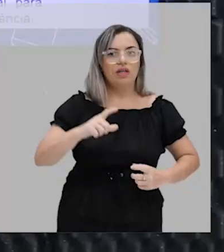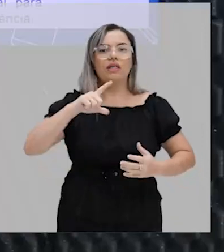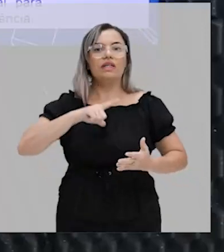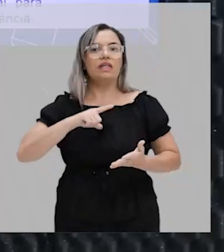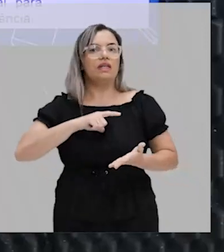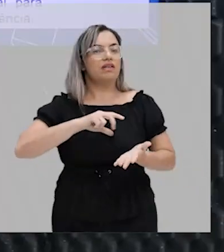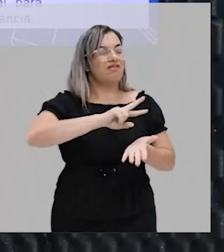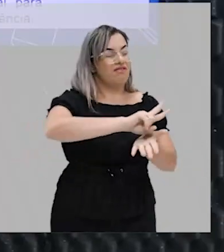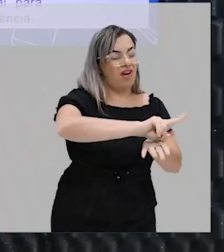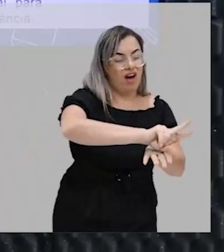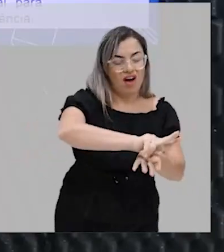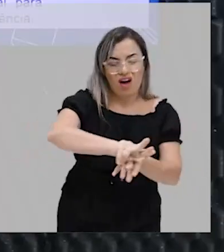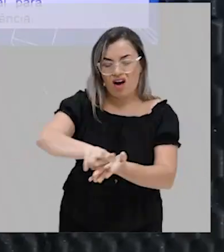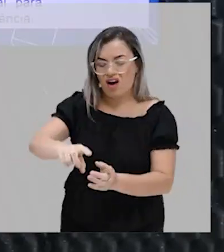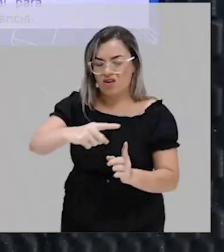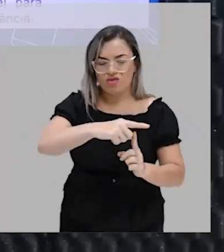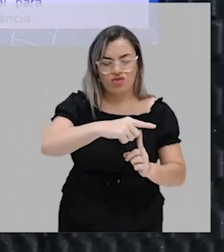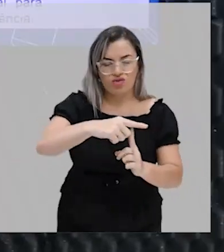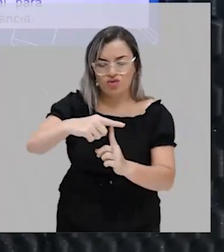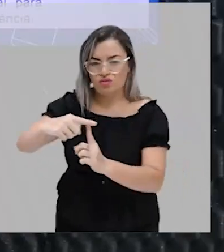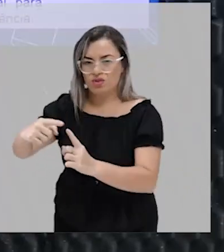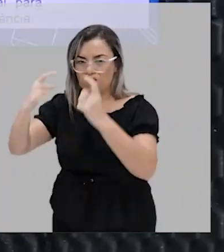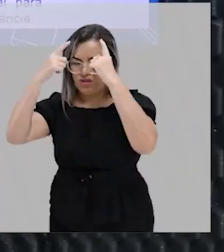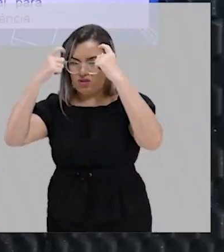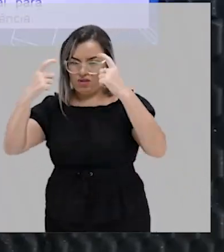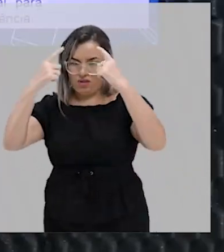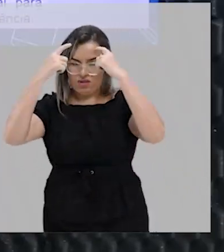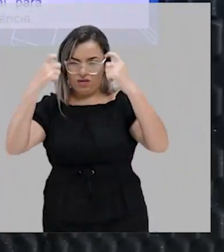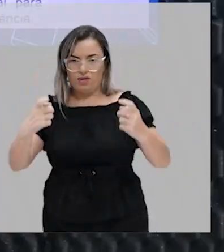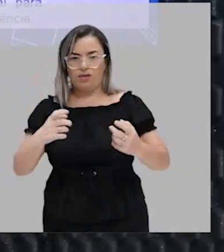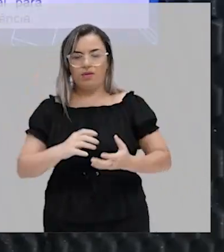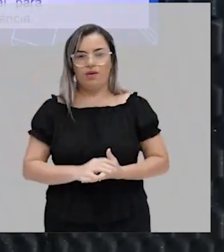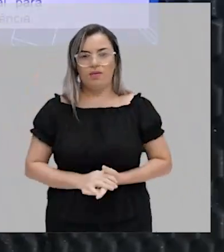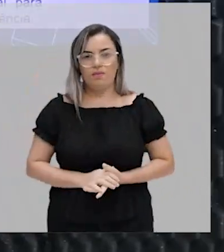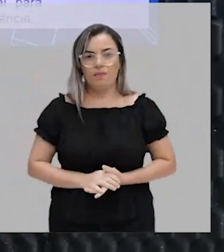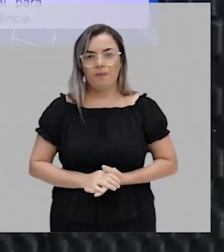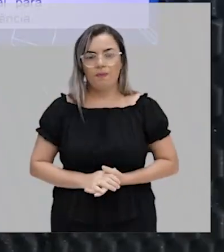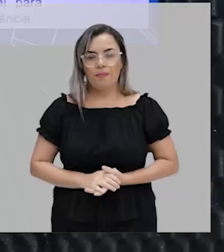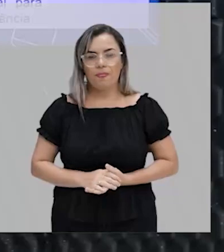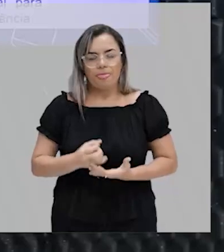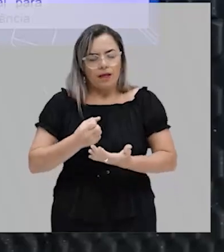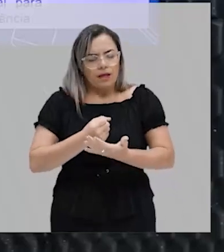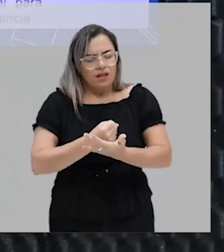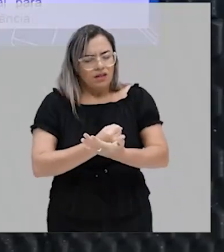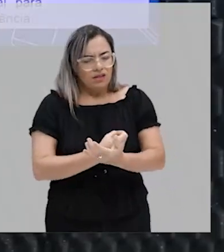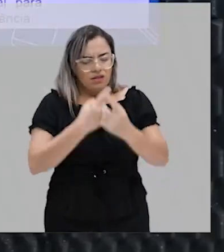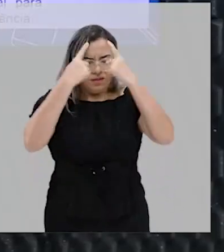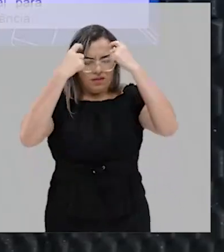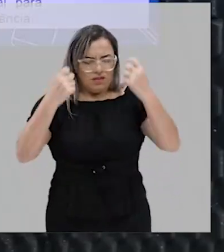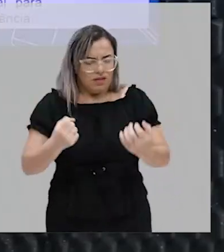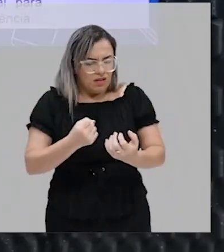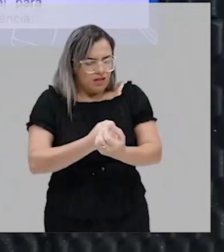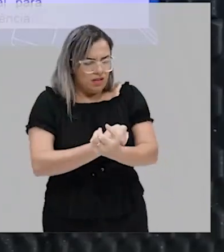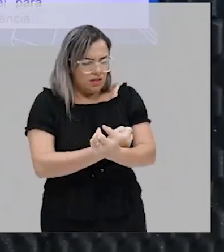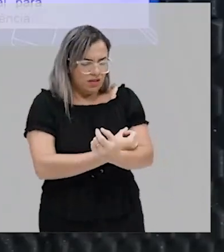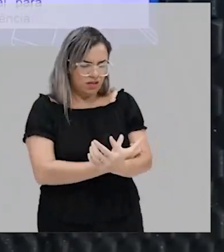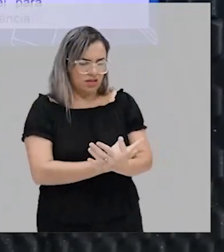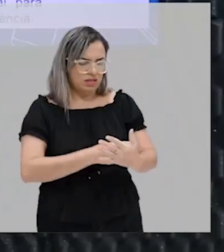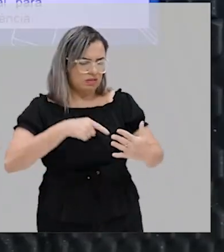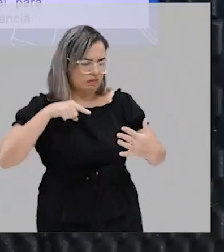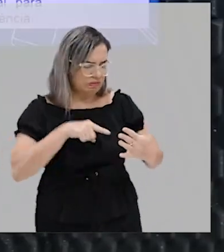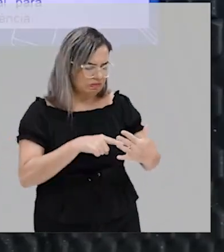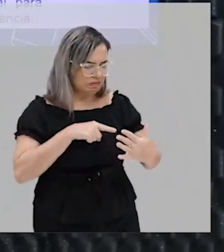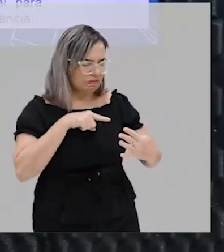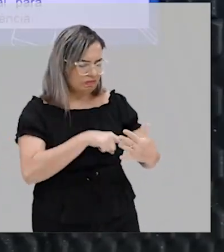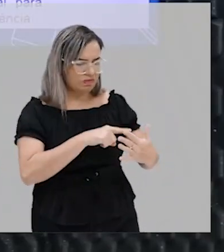de violência, tá? Existe, por exemplo, a violência emocional. Vou te dar um exemplo. Pessoas que ameaçam a outras.